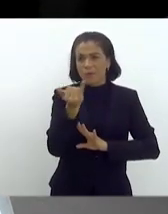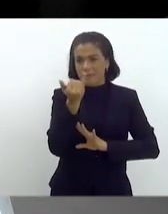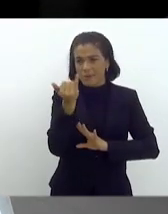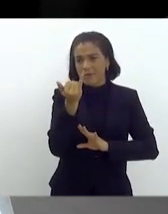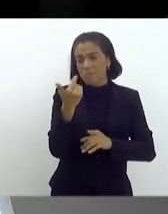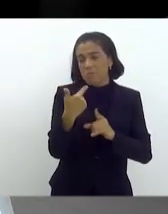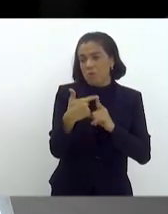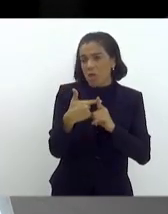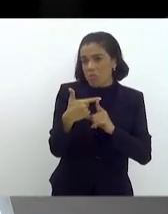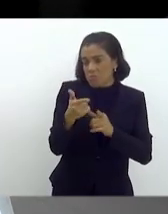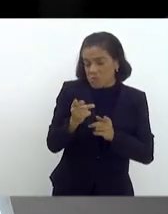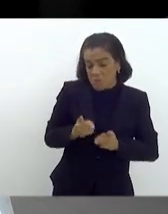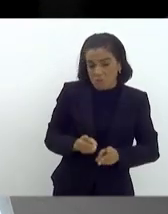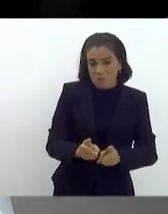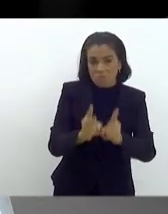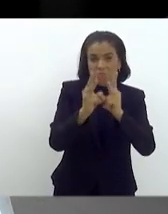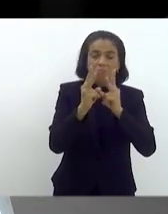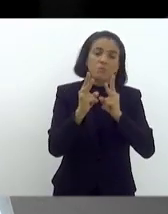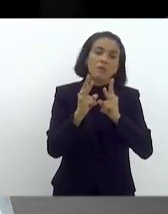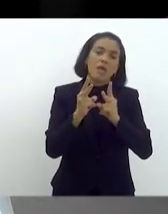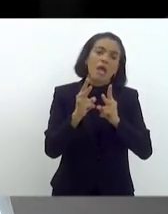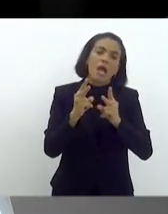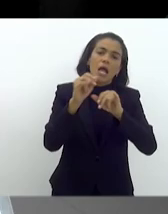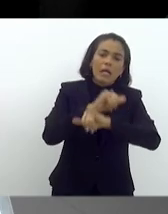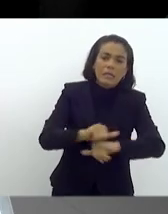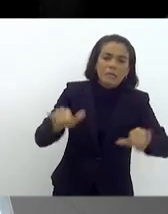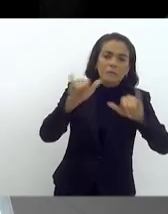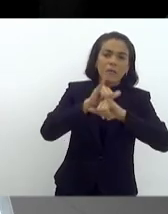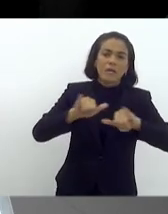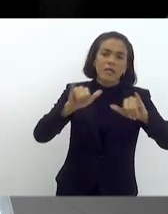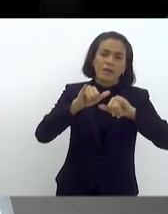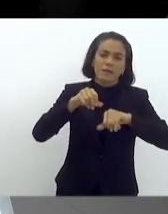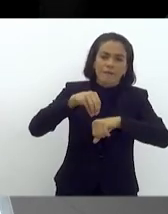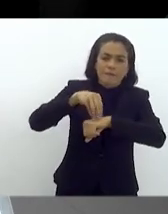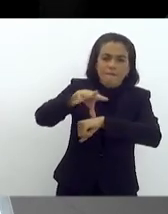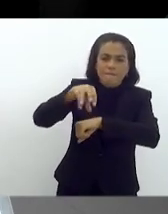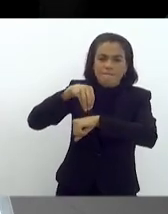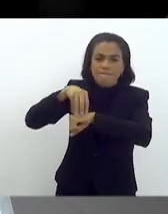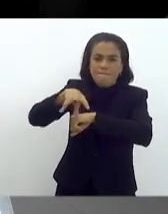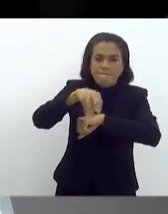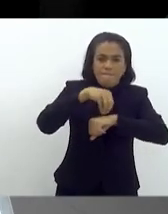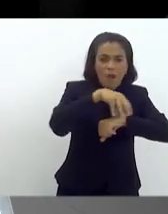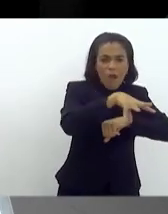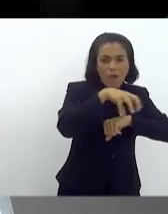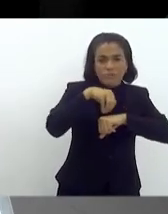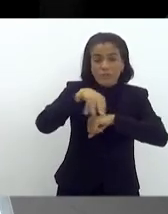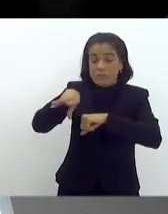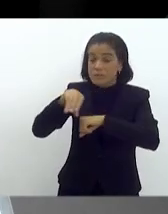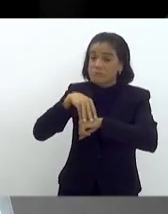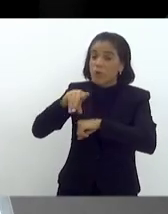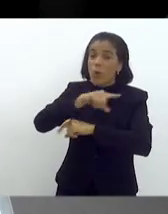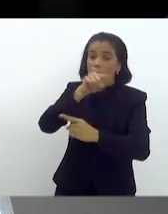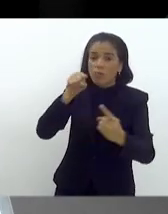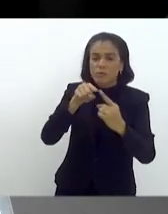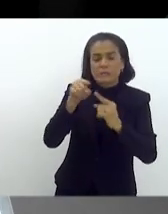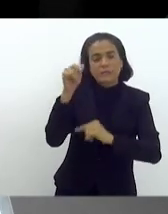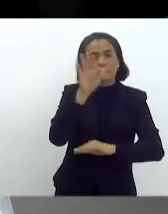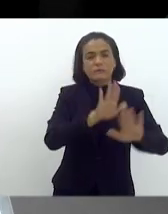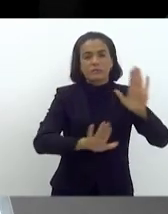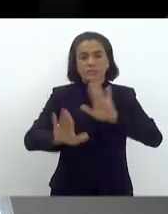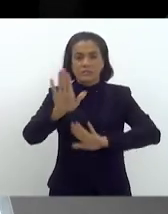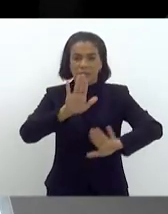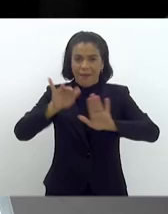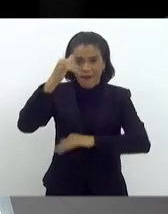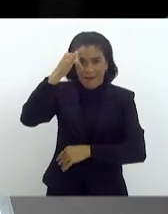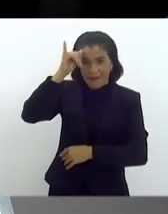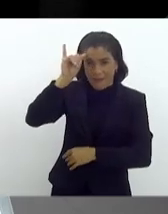permanente campanhas de esclarecimento para tentar pelo menos alertar essas idosas